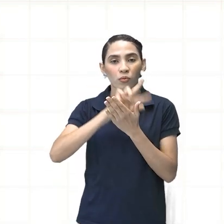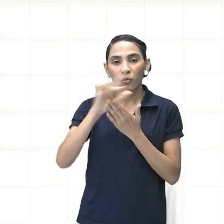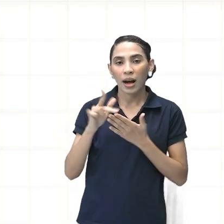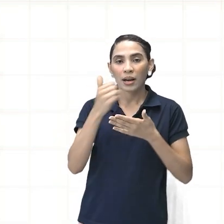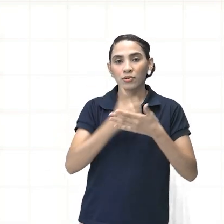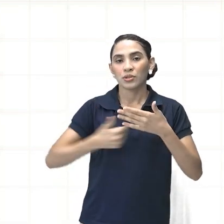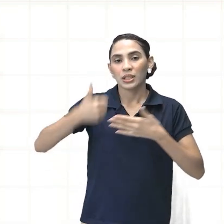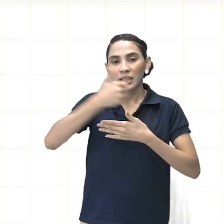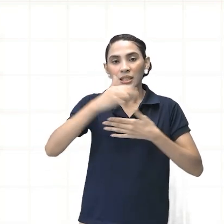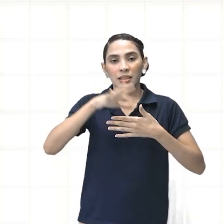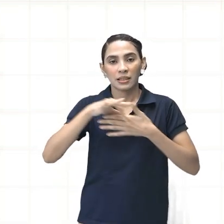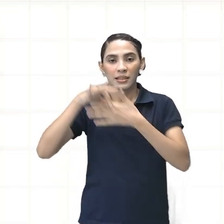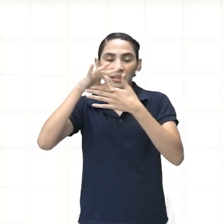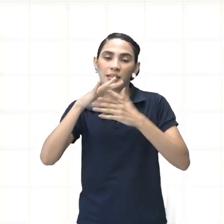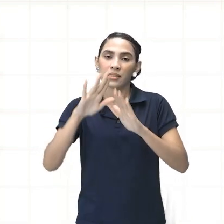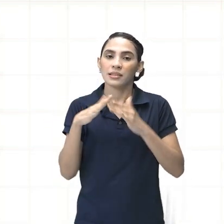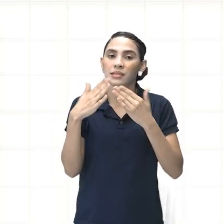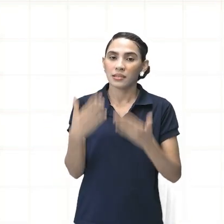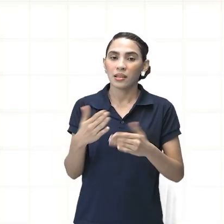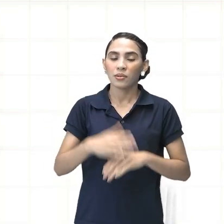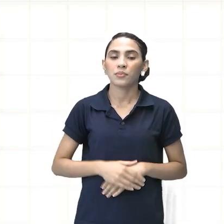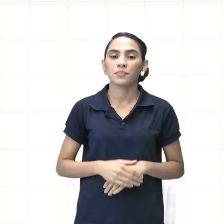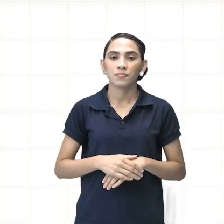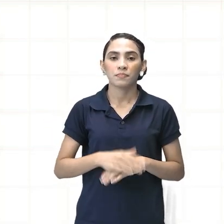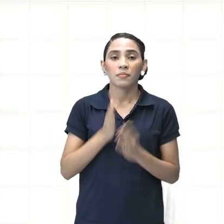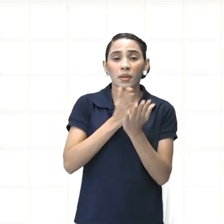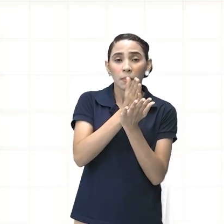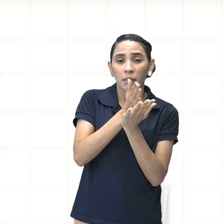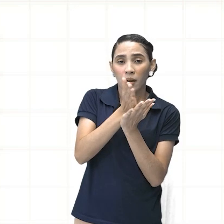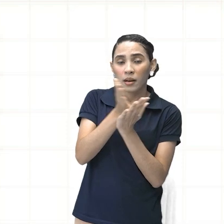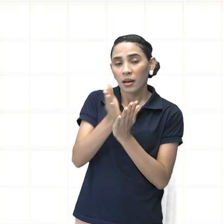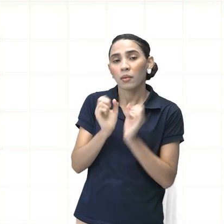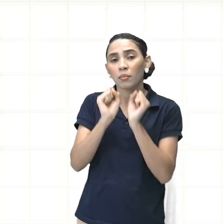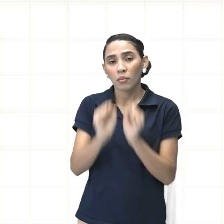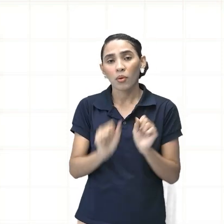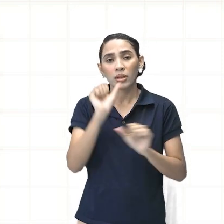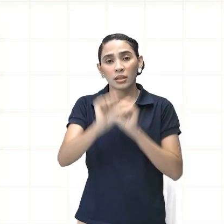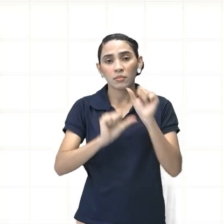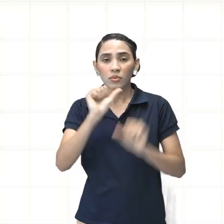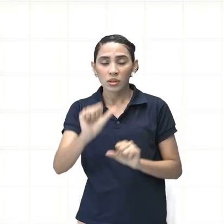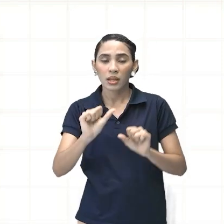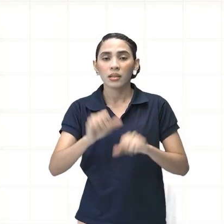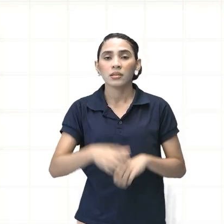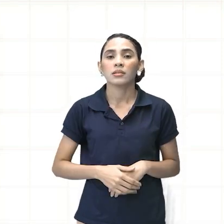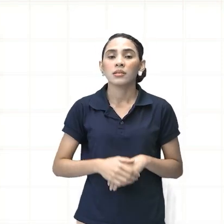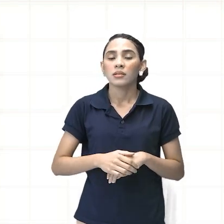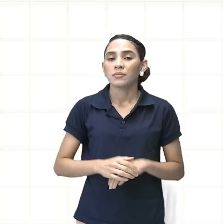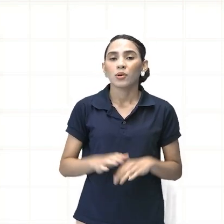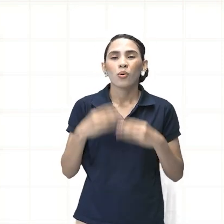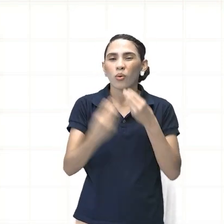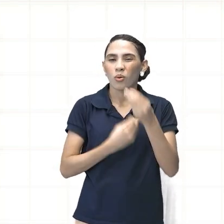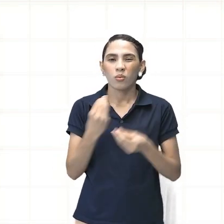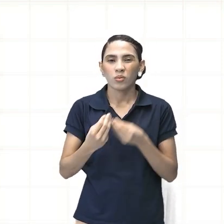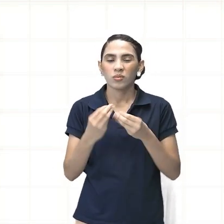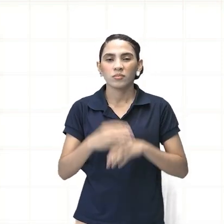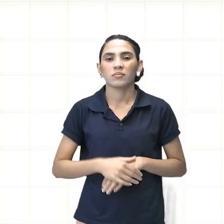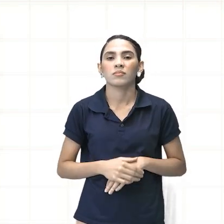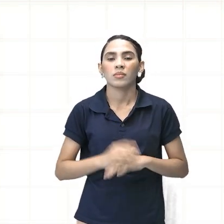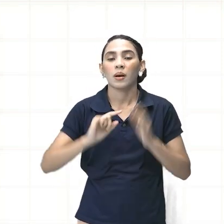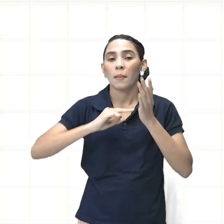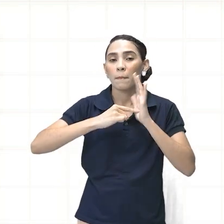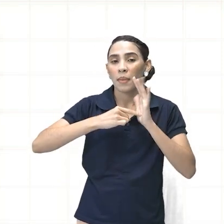esses meios, eles podem variar, tá? Abrangendo desde quê? Desde máquinas, o maquinário, né?